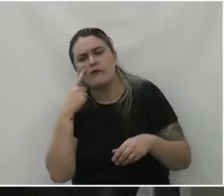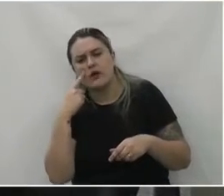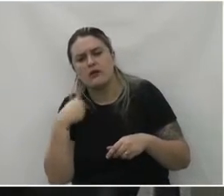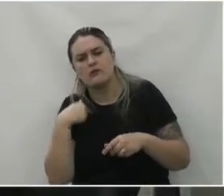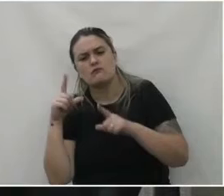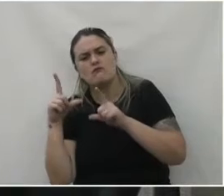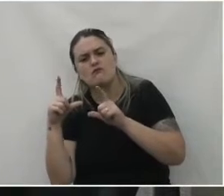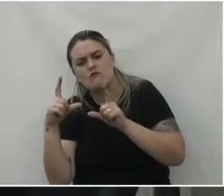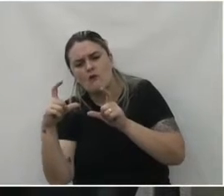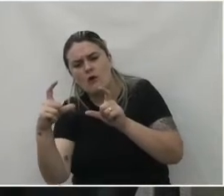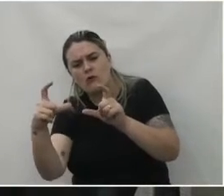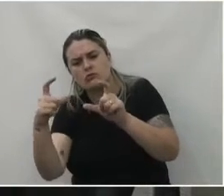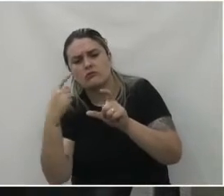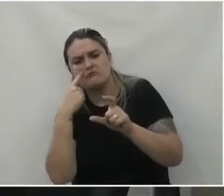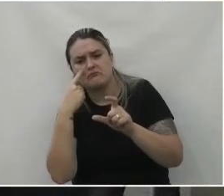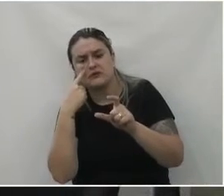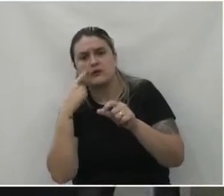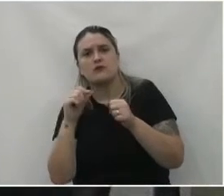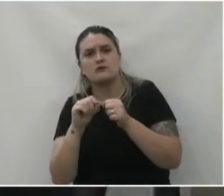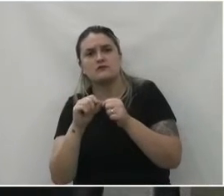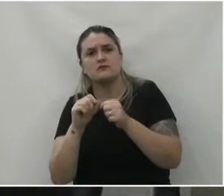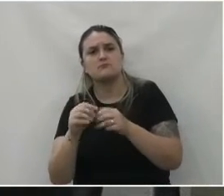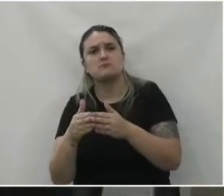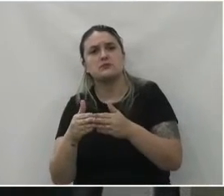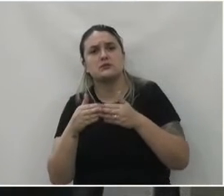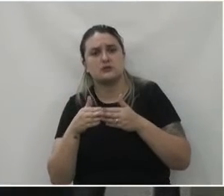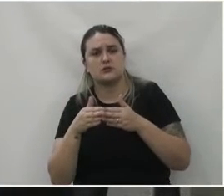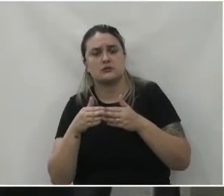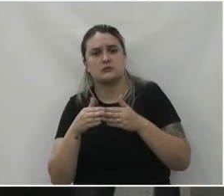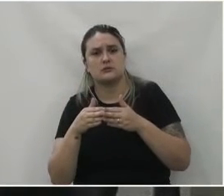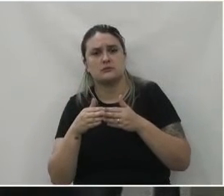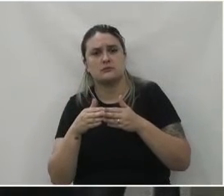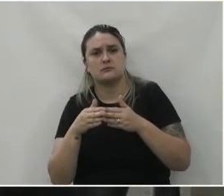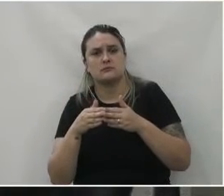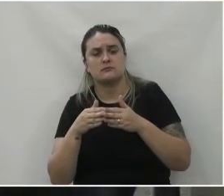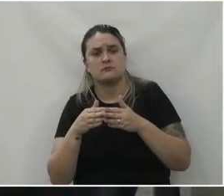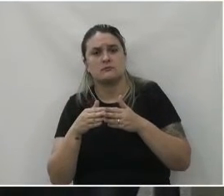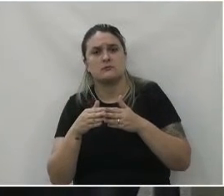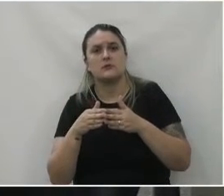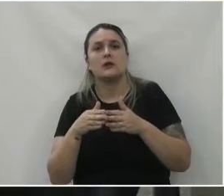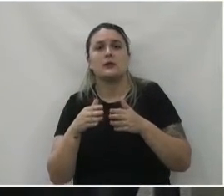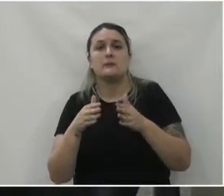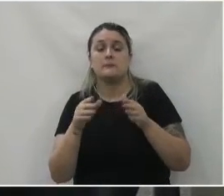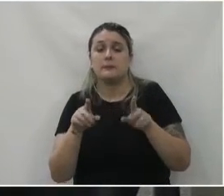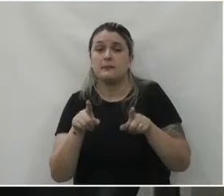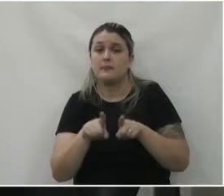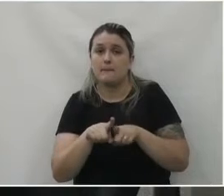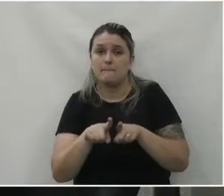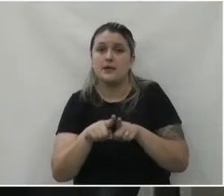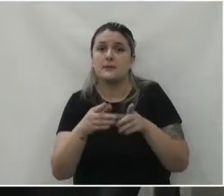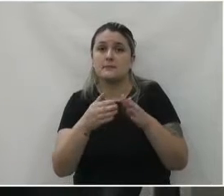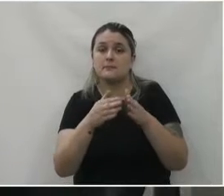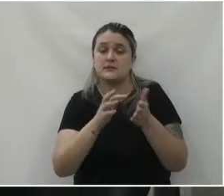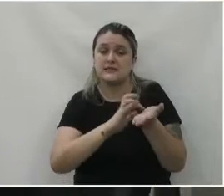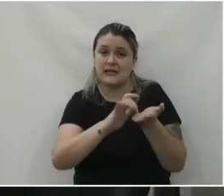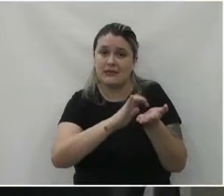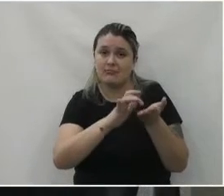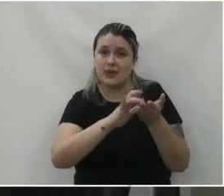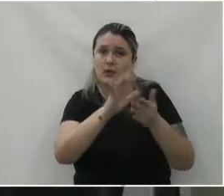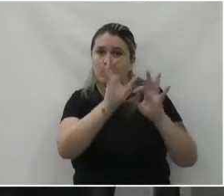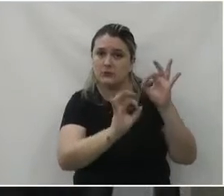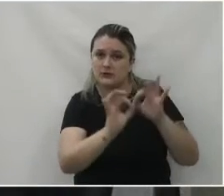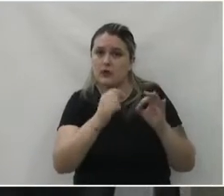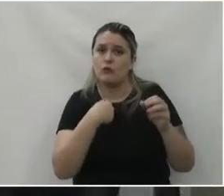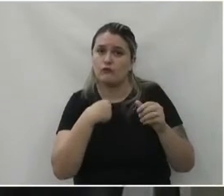ferro tirei algumas fotos e fiz o requerimento eu já passei diretamente até ao secretário do planejamento